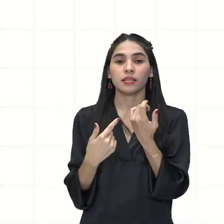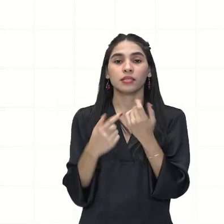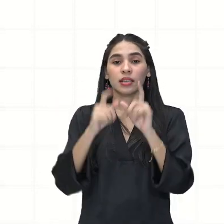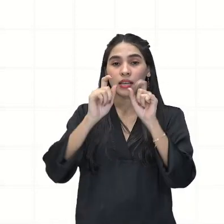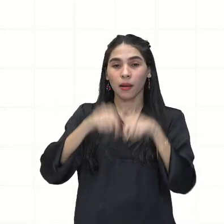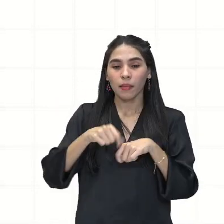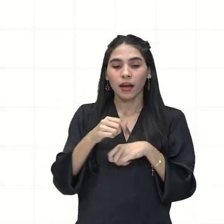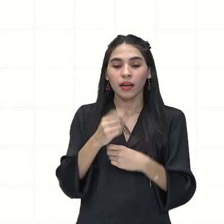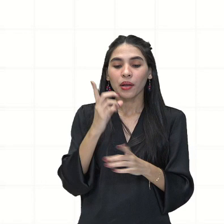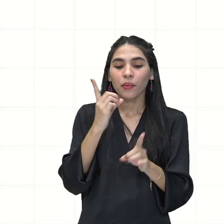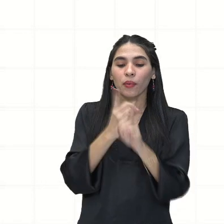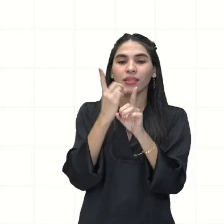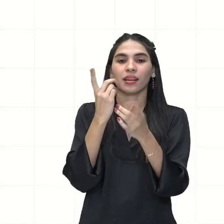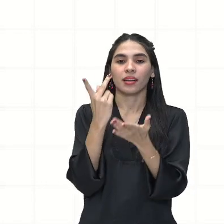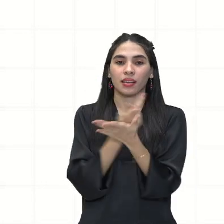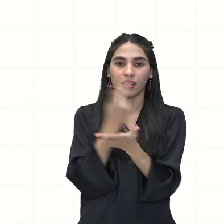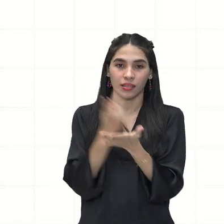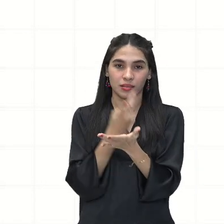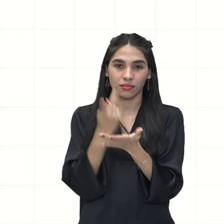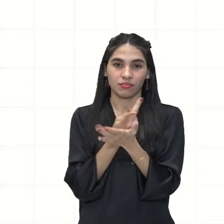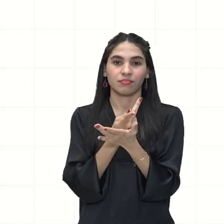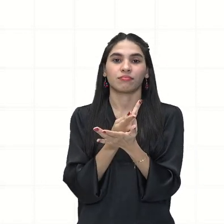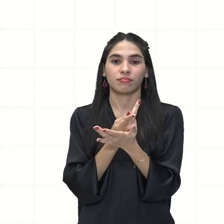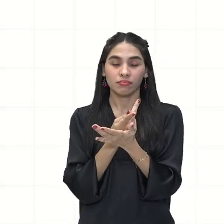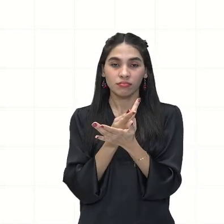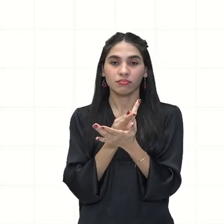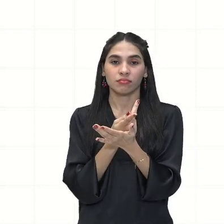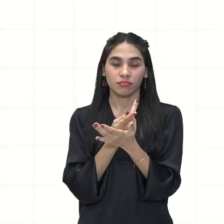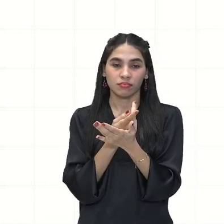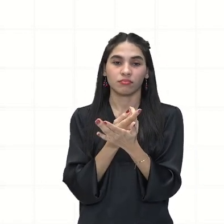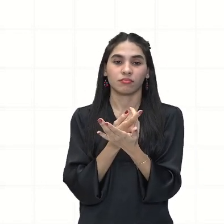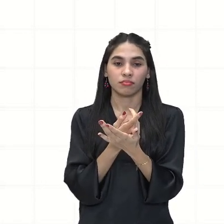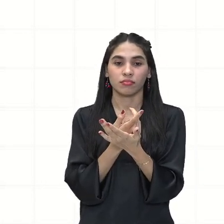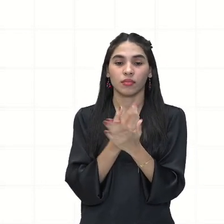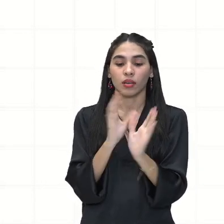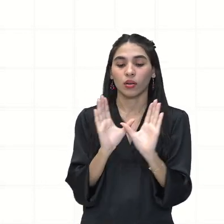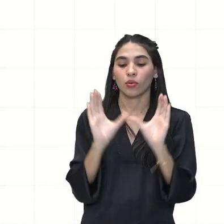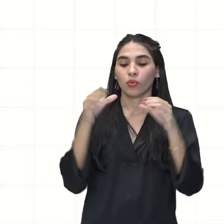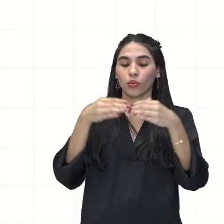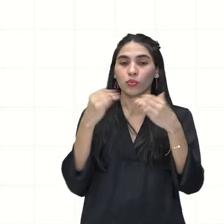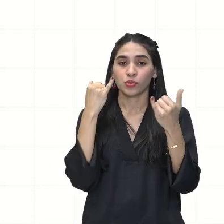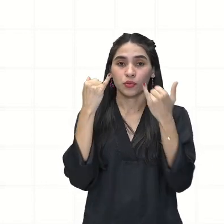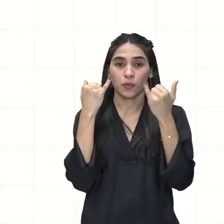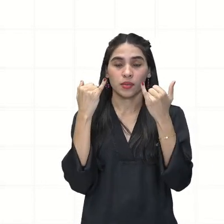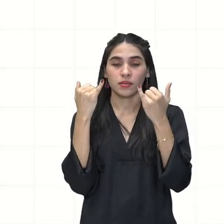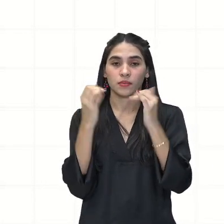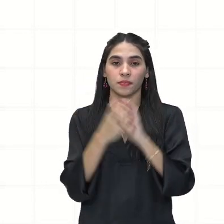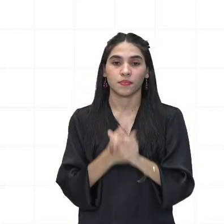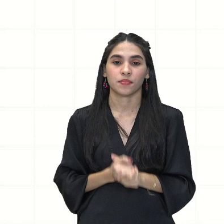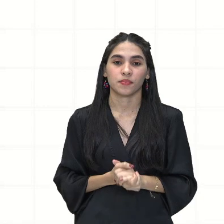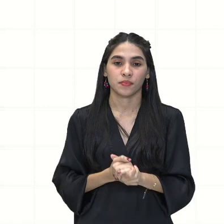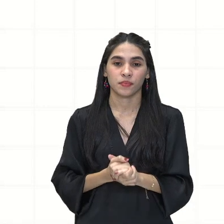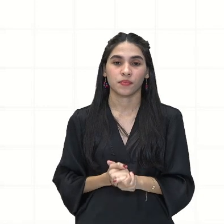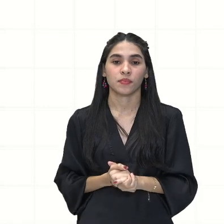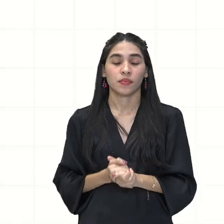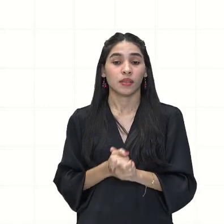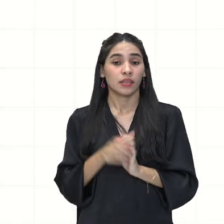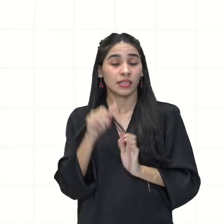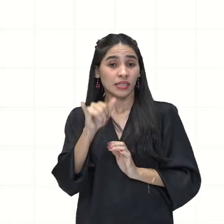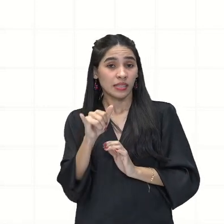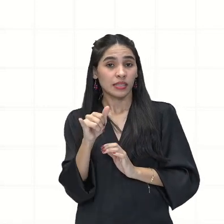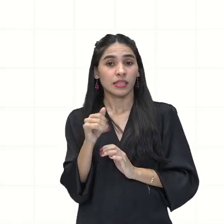de identificar, ó, o erro em um conjunto de dados,